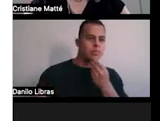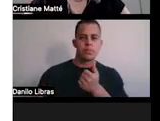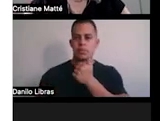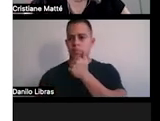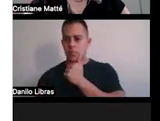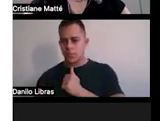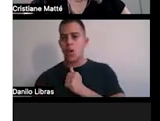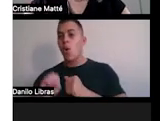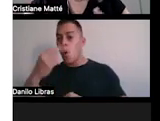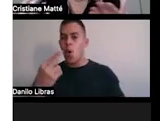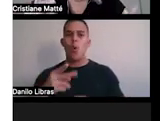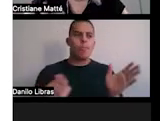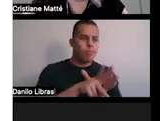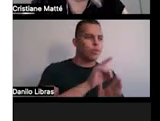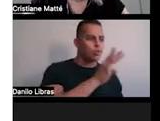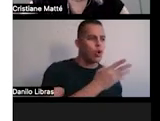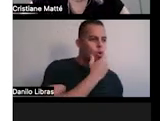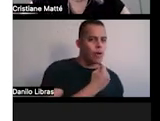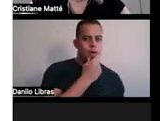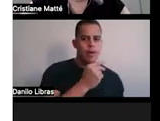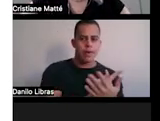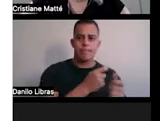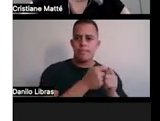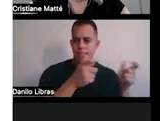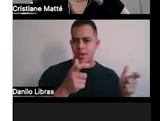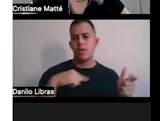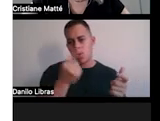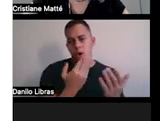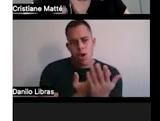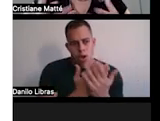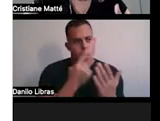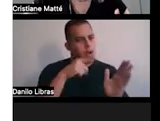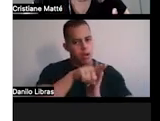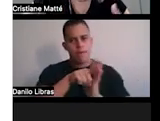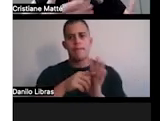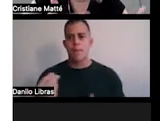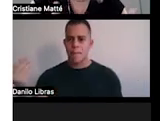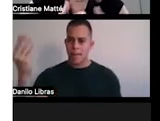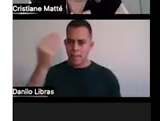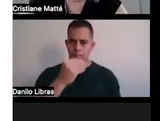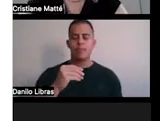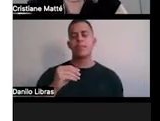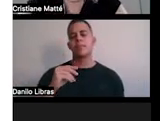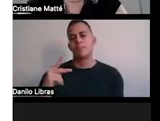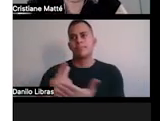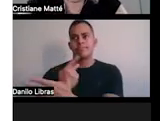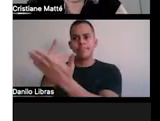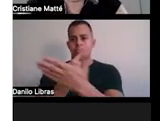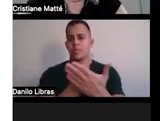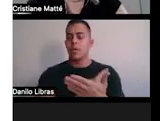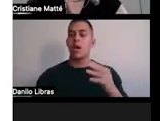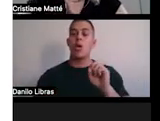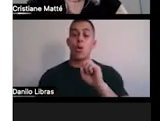visto nos nossos estudos no laboratório e comprovadamente em diversas situações, ou naturais, como a gente, né, viu no